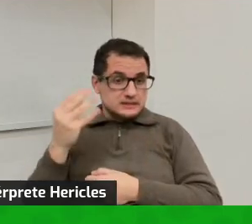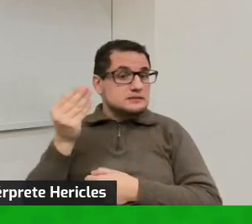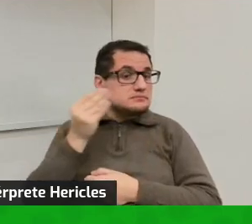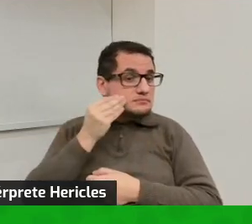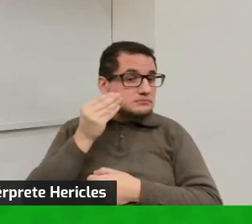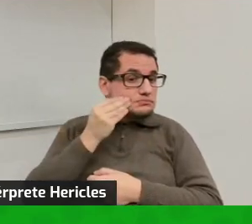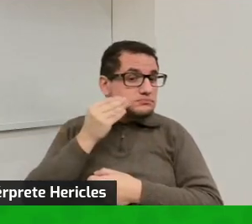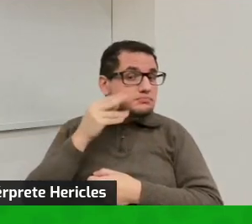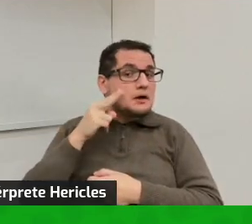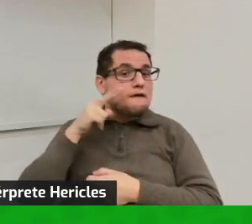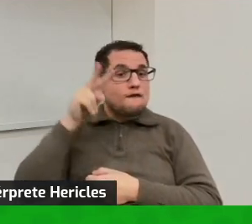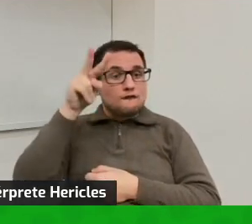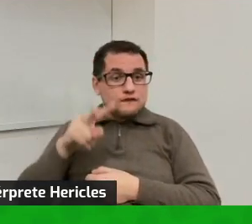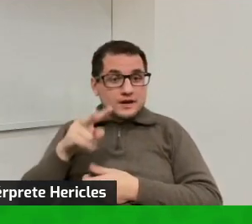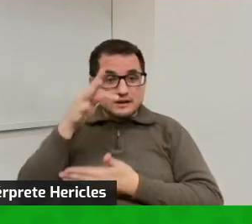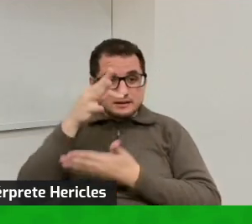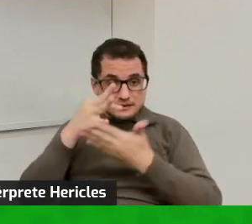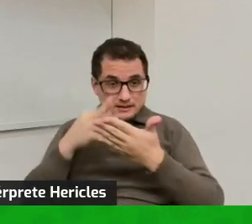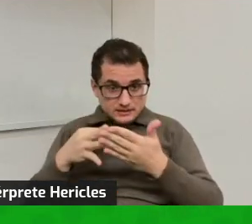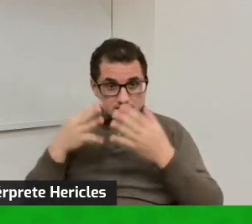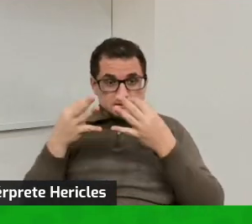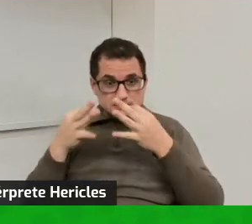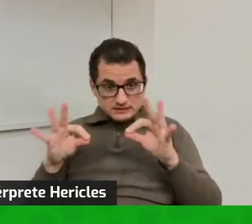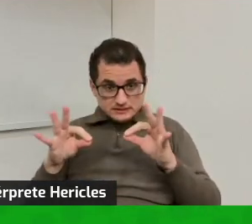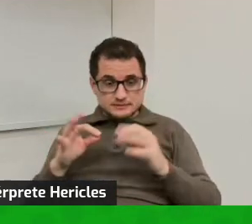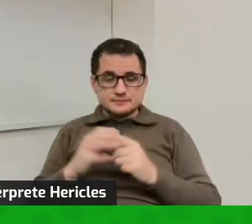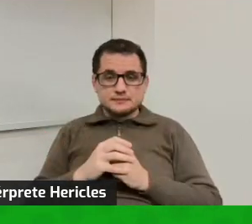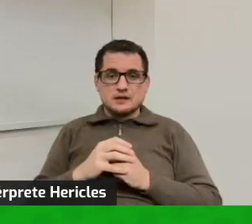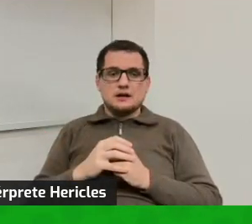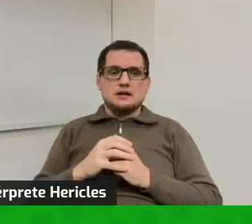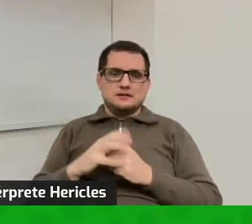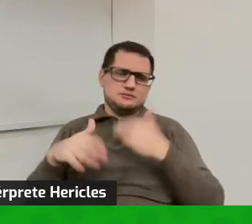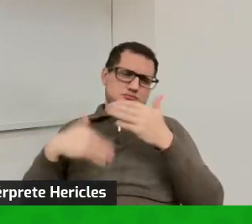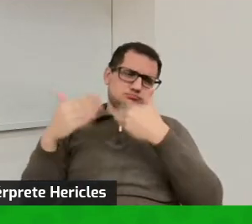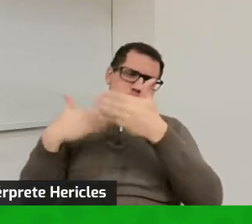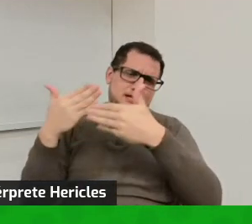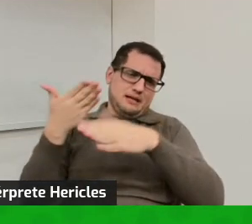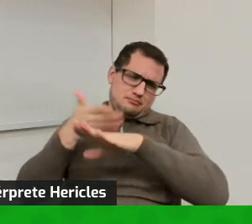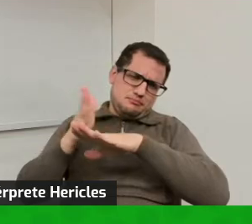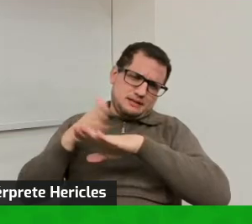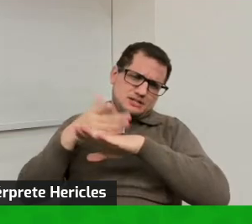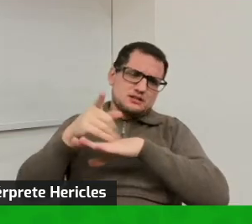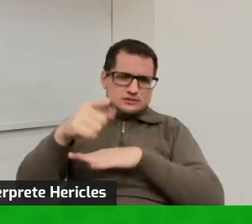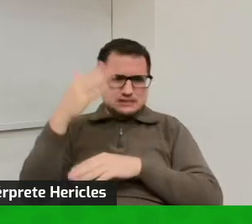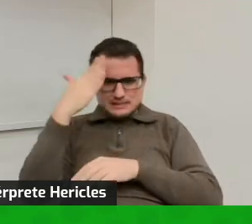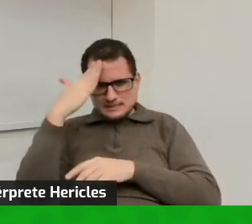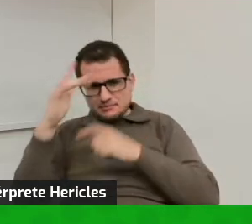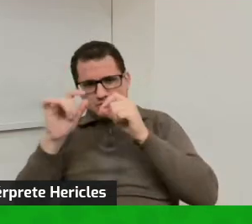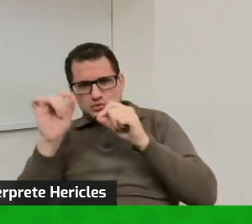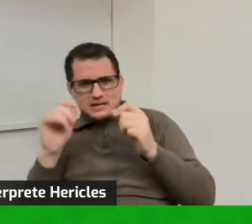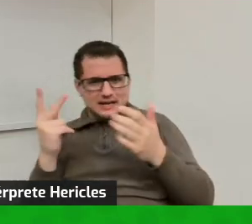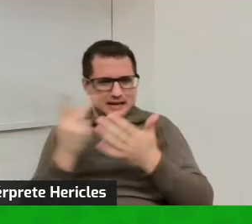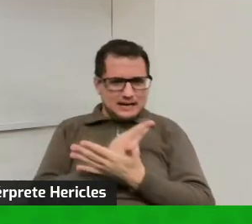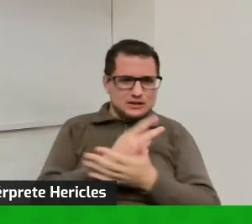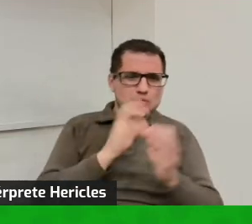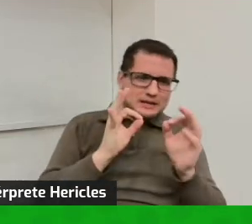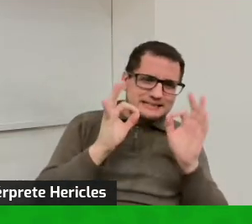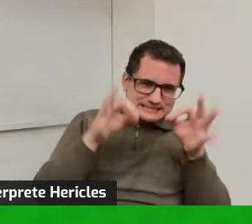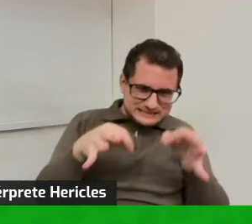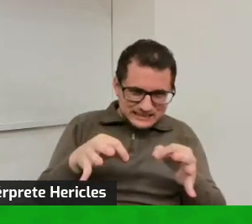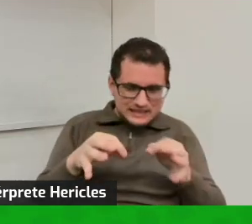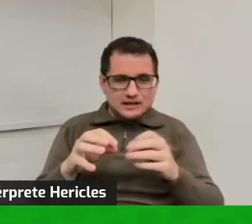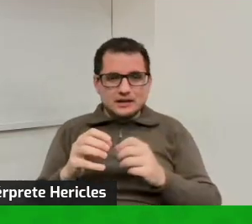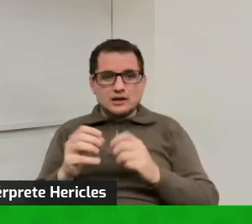tá correto. Com o tempo e prática e tudo mais, você já começa a pegar ali o que vai dar errado no HTML, o que não vai dar, o que ele vai